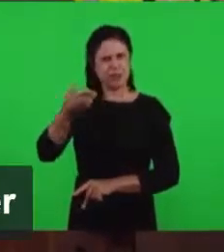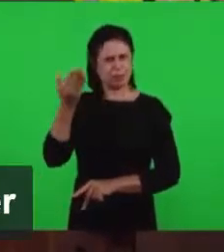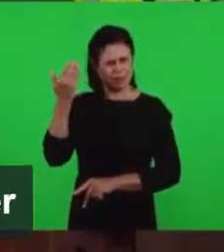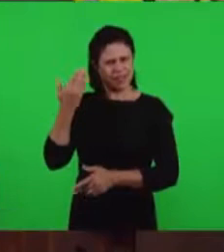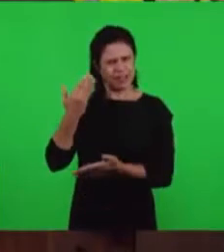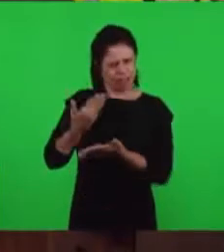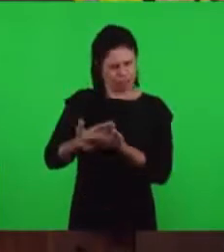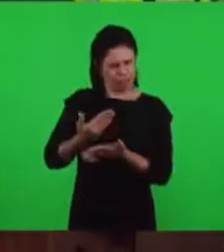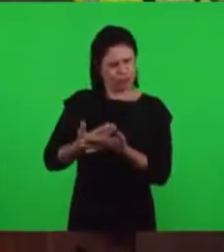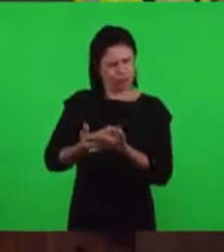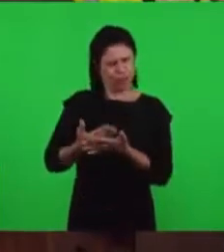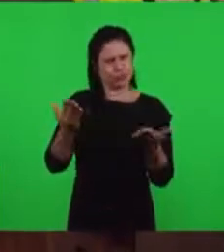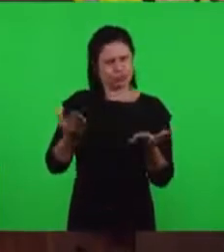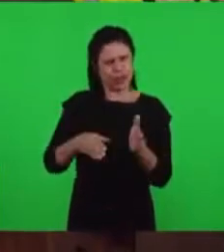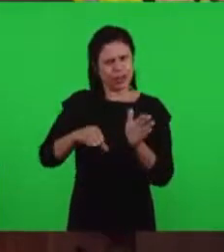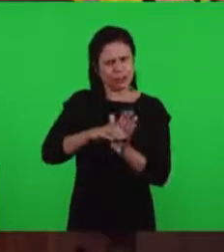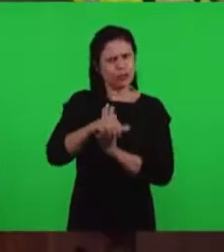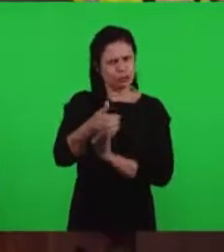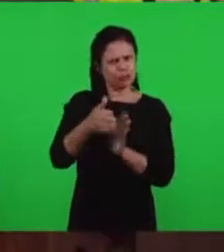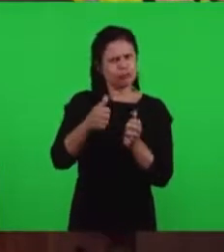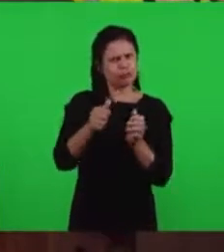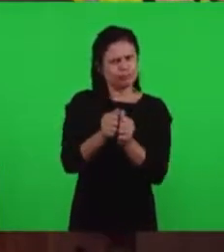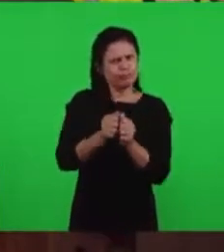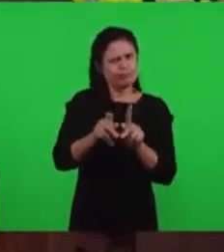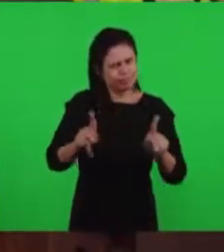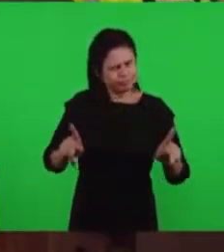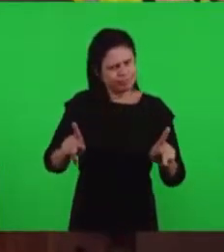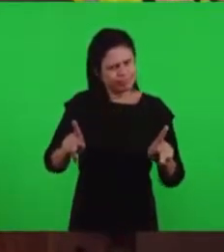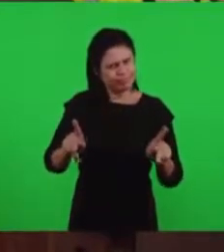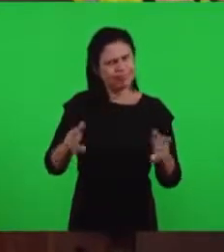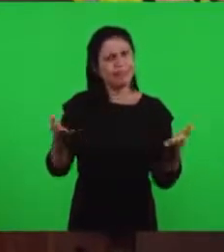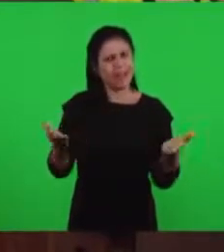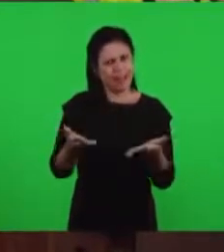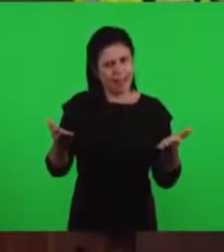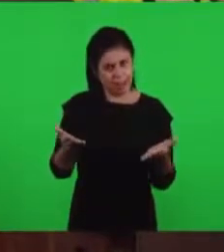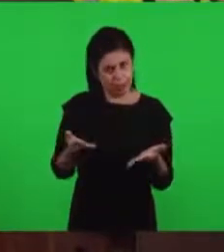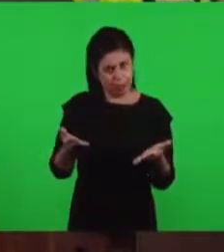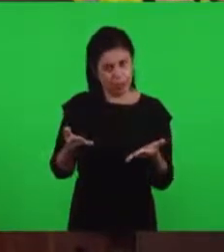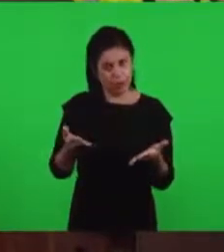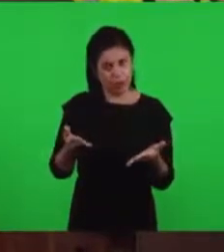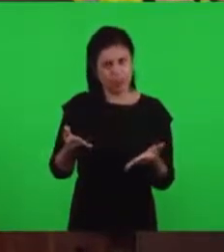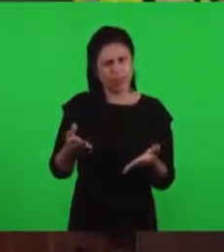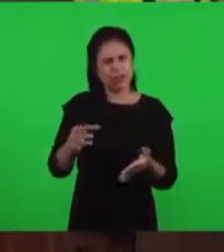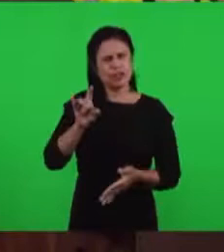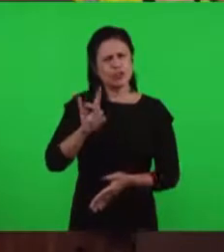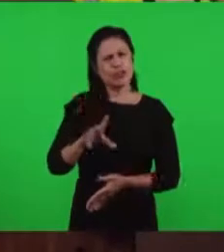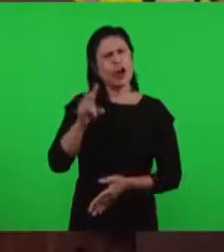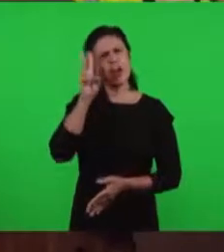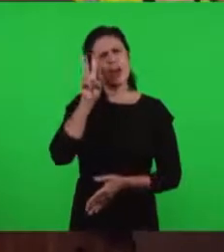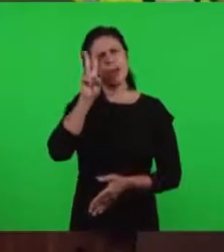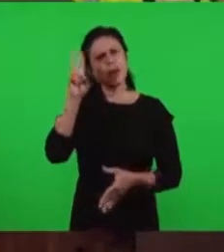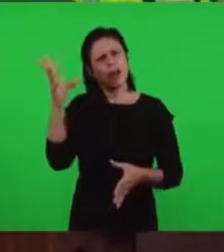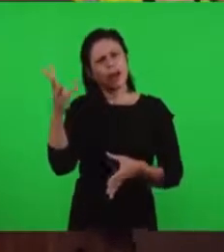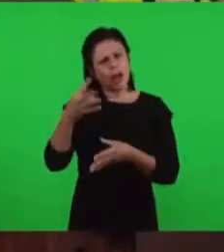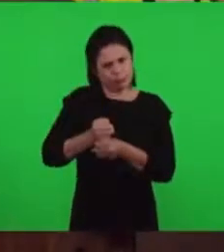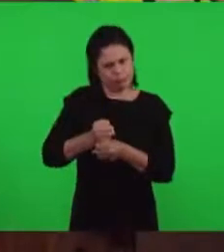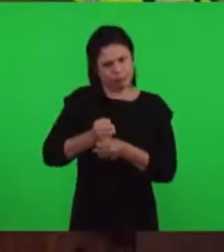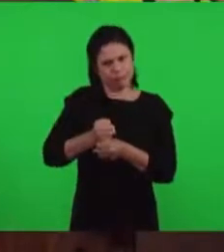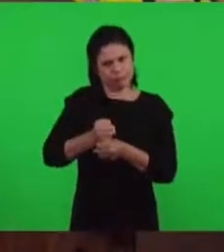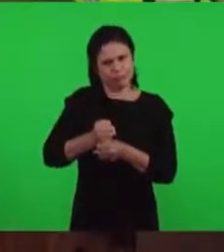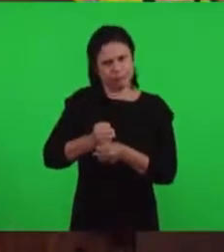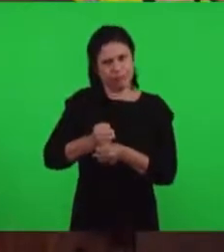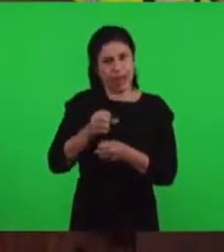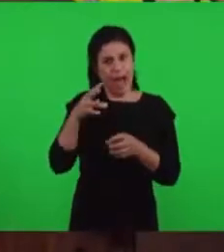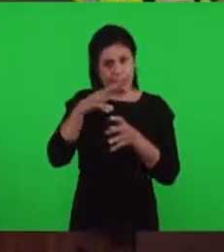primeiro do livro de apocalipse e agora nós vamos fazer apenas uma rápida recapitalização rápida aceitação